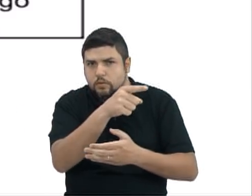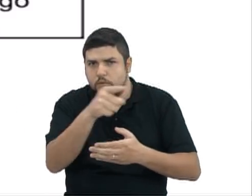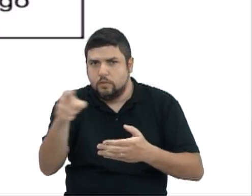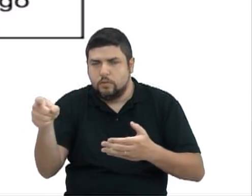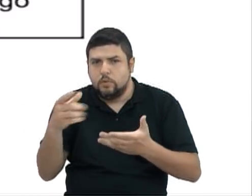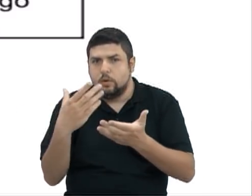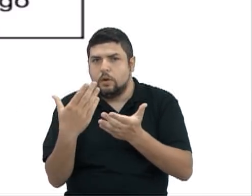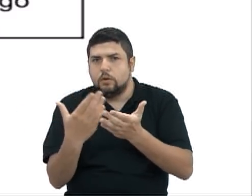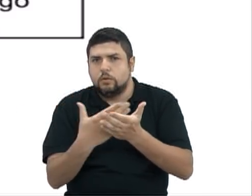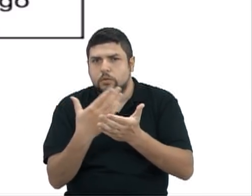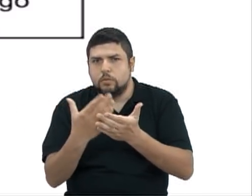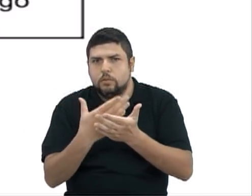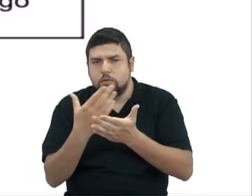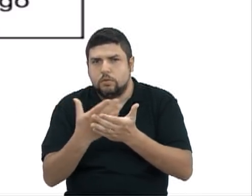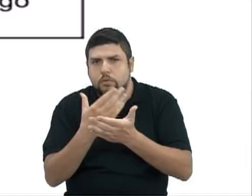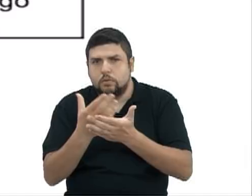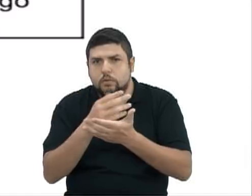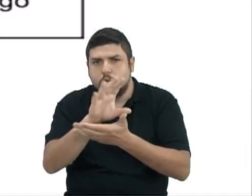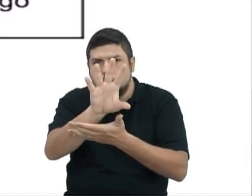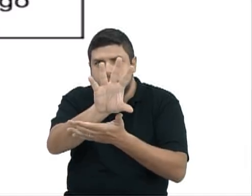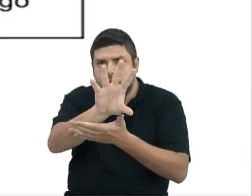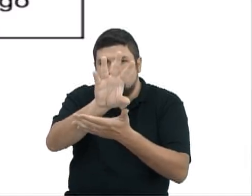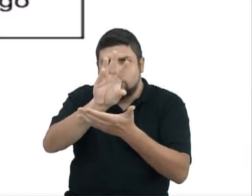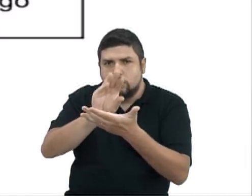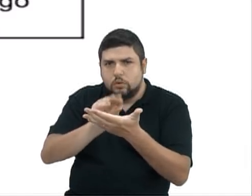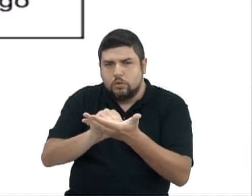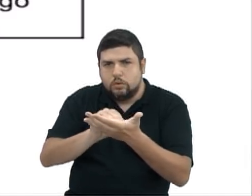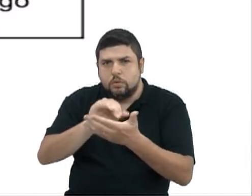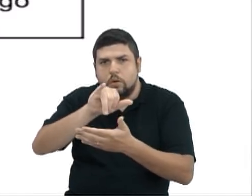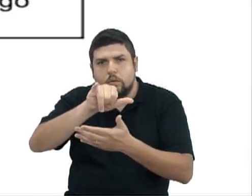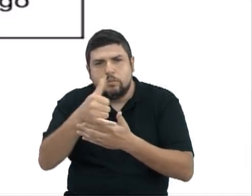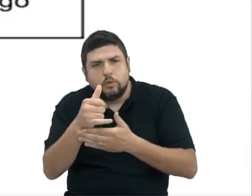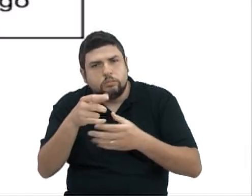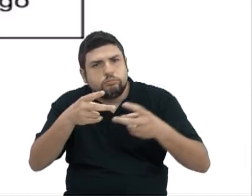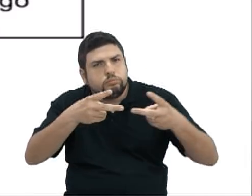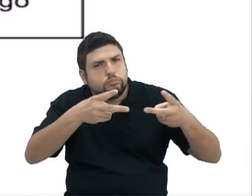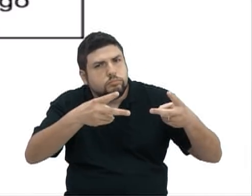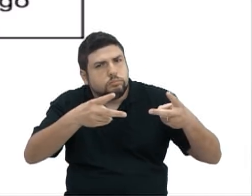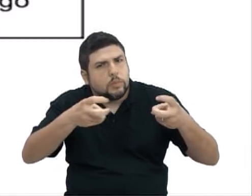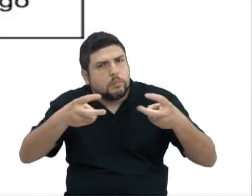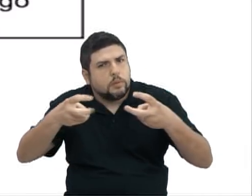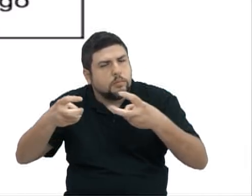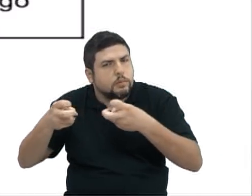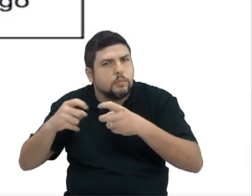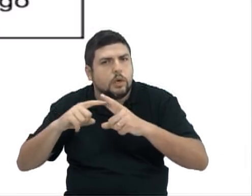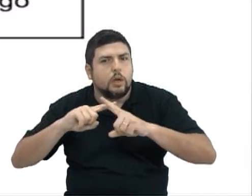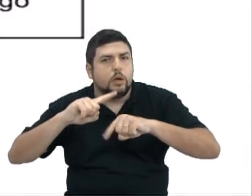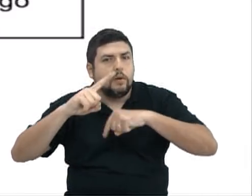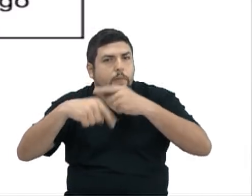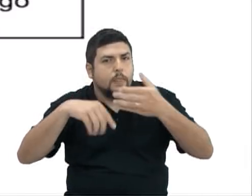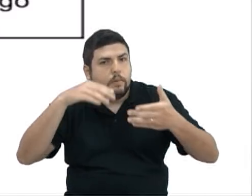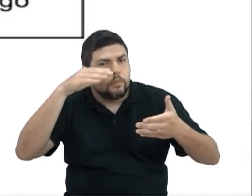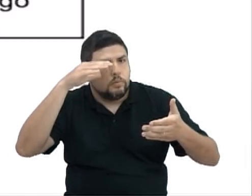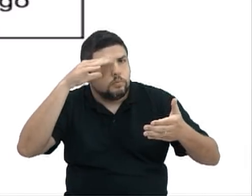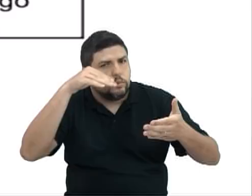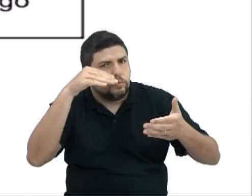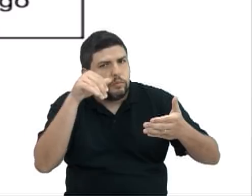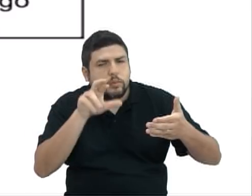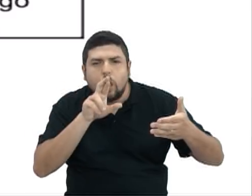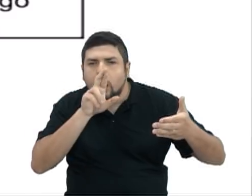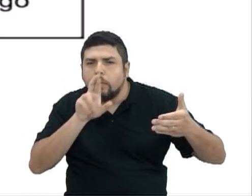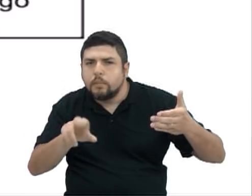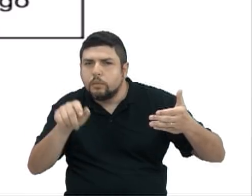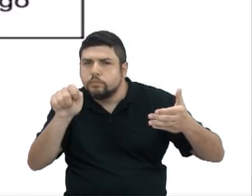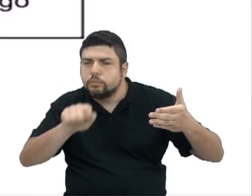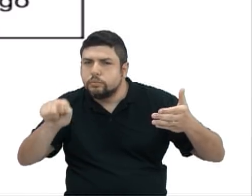vão anotando aí enquanto eu vou falando e copiando esses pronomes para depois vocês consultarem. Tudo bem?